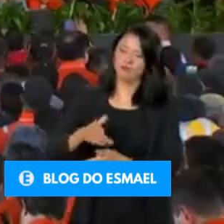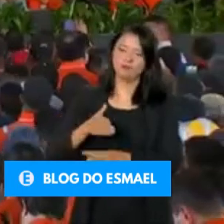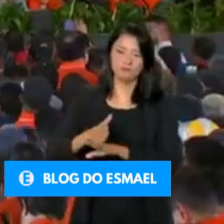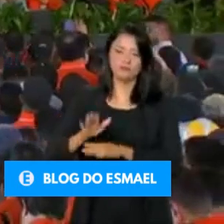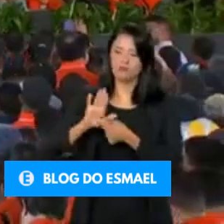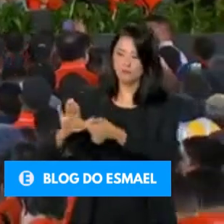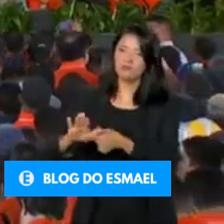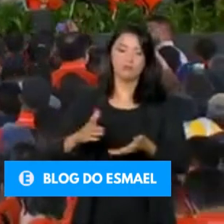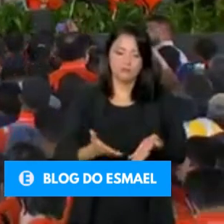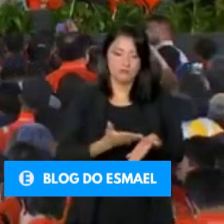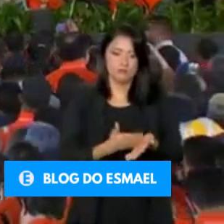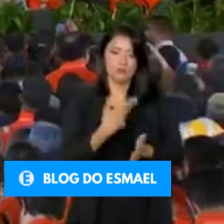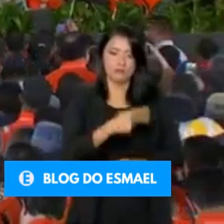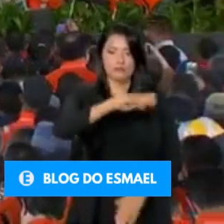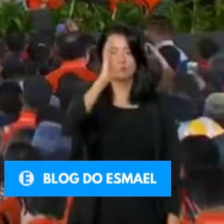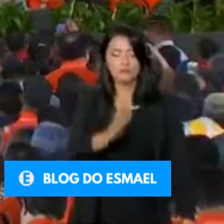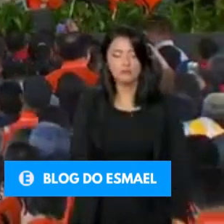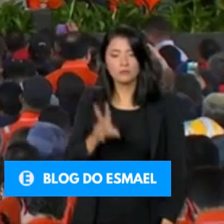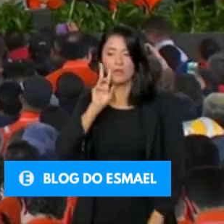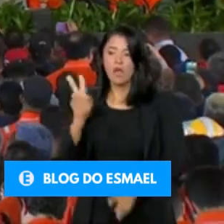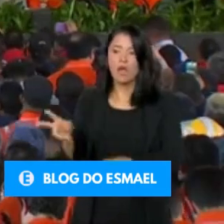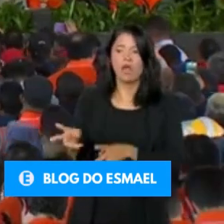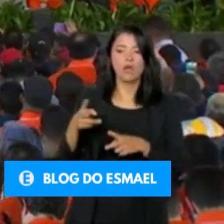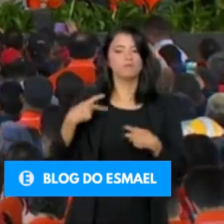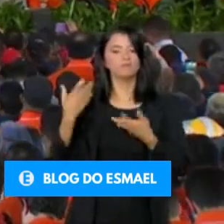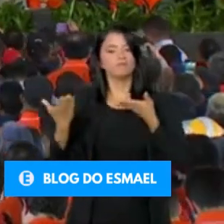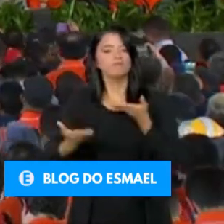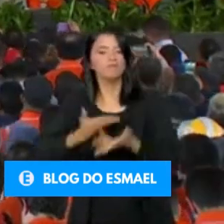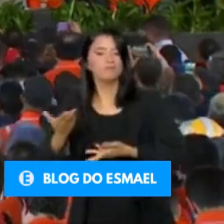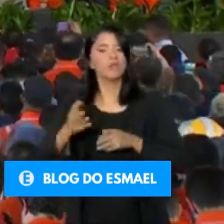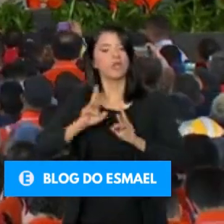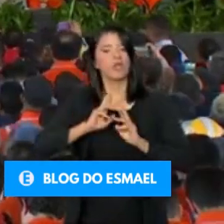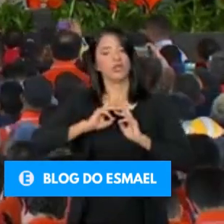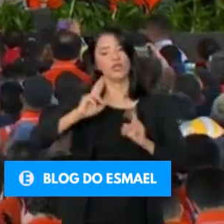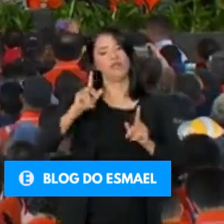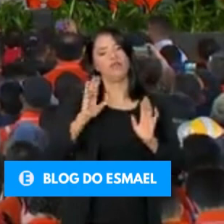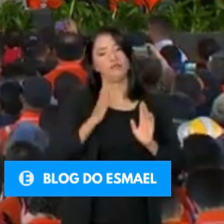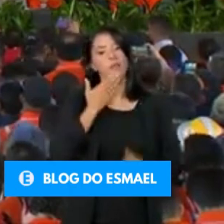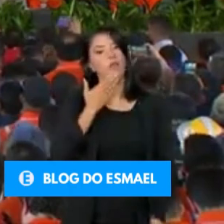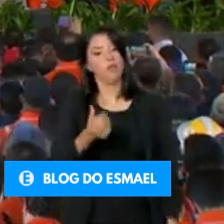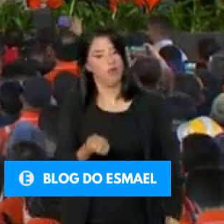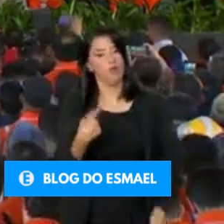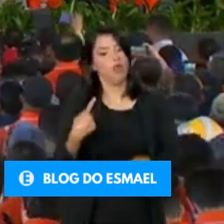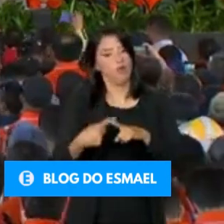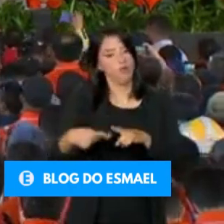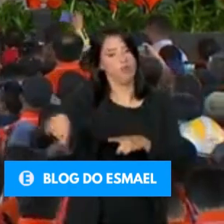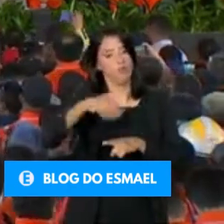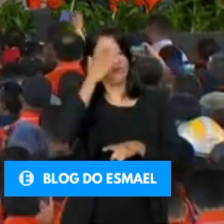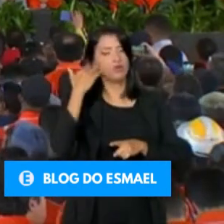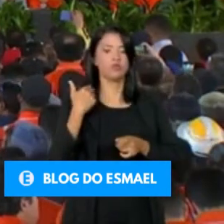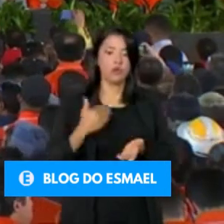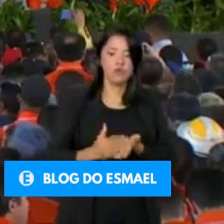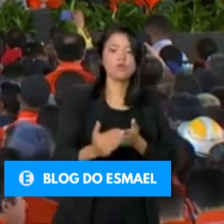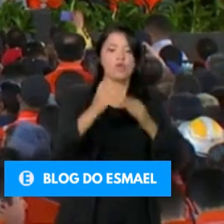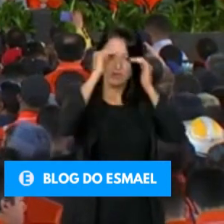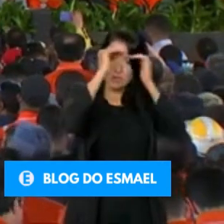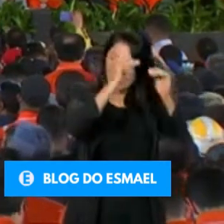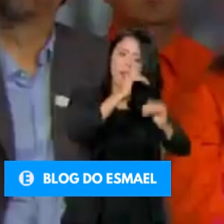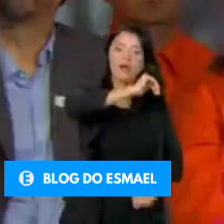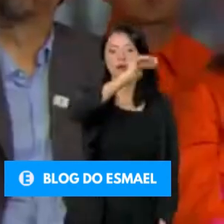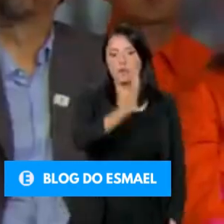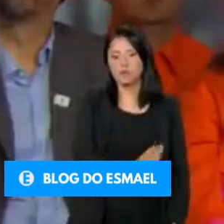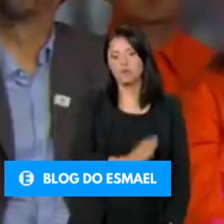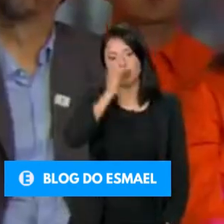passaporte brasileiro, vocês vão perceber que vocês vão ter um tratamento diferenciado, porque as pessoas passaram a respeitar o Brasil. Porque